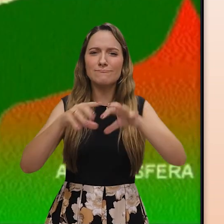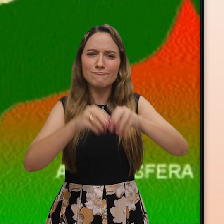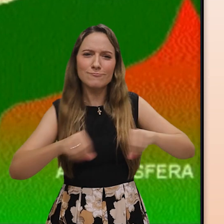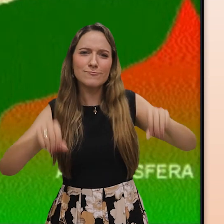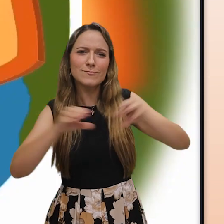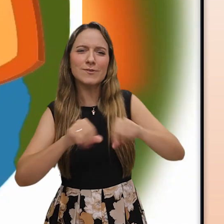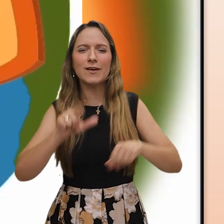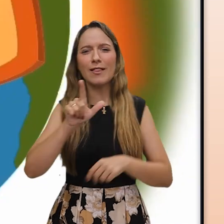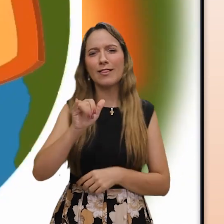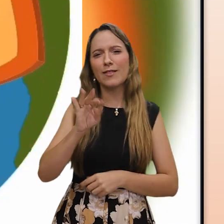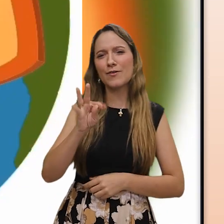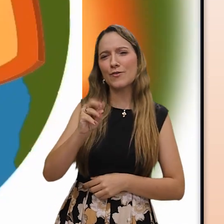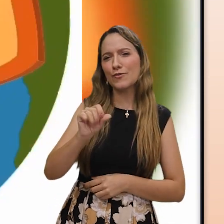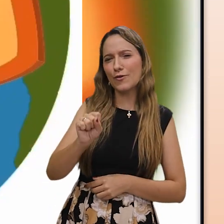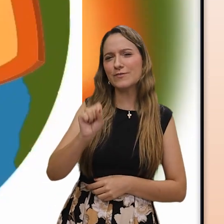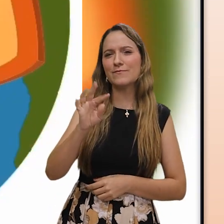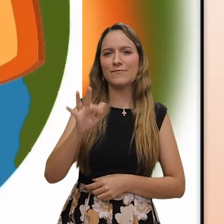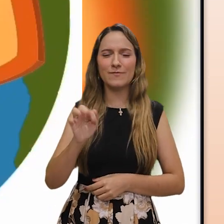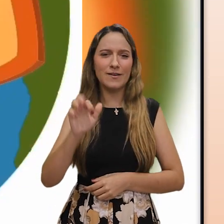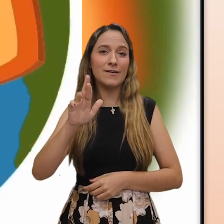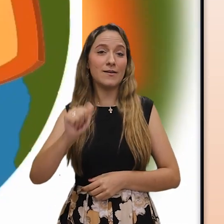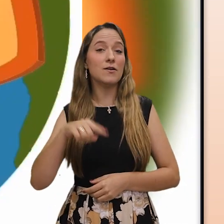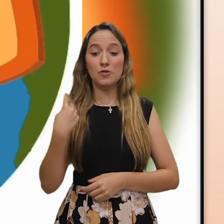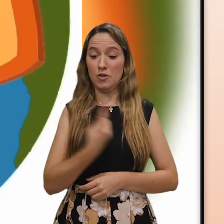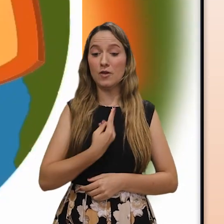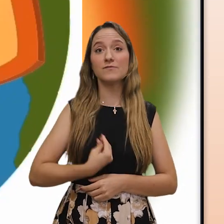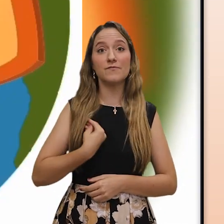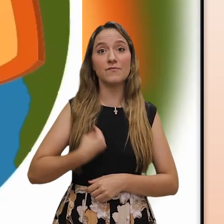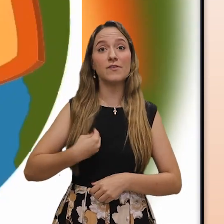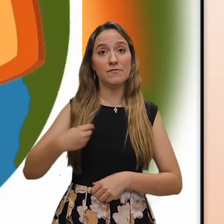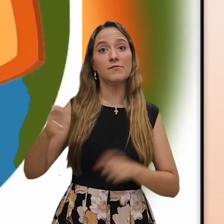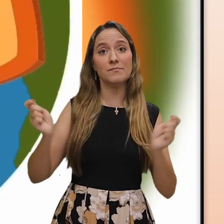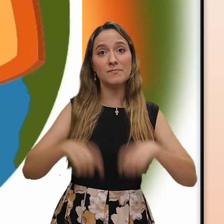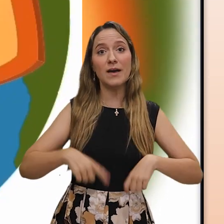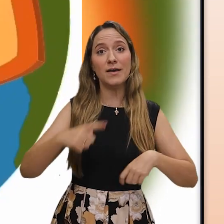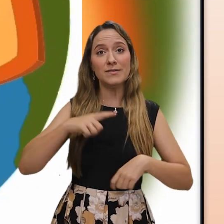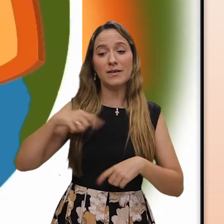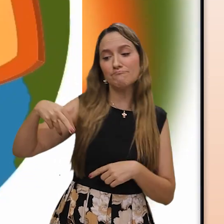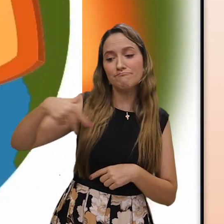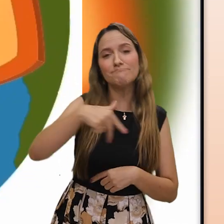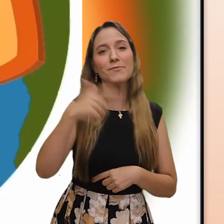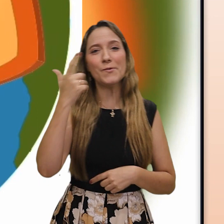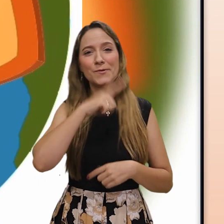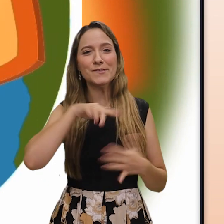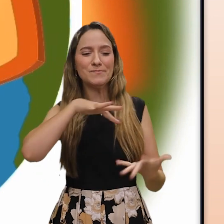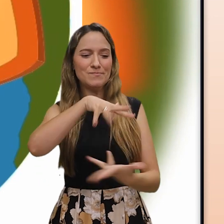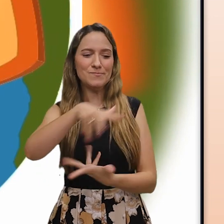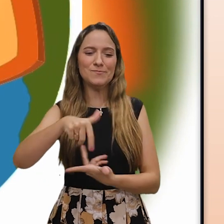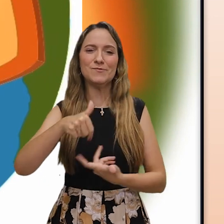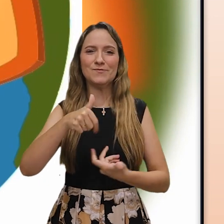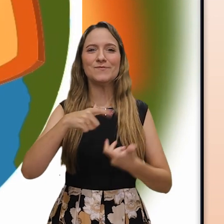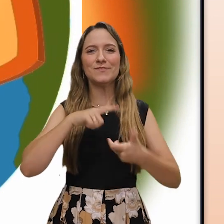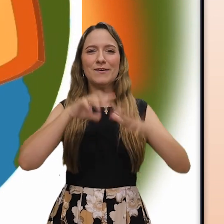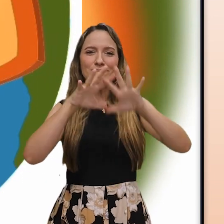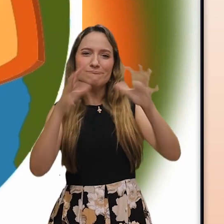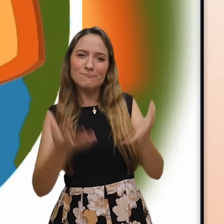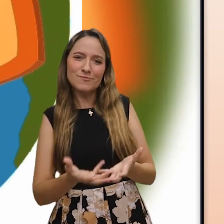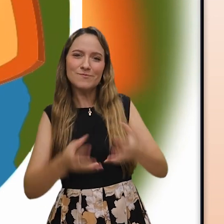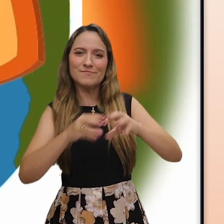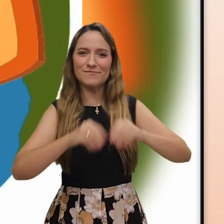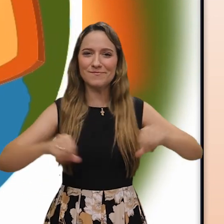região rochosa na qual todos nós vivemos, ou seja, a superfície da Terra juntamente com a região